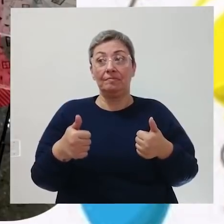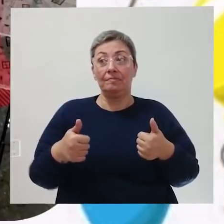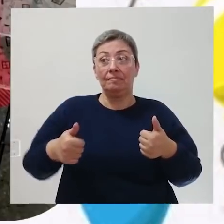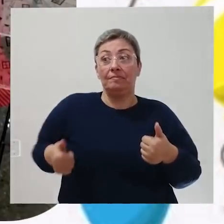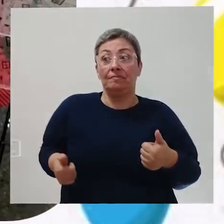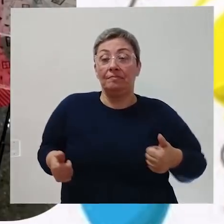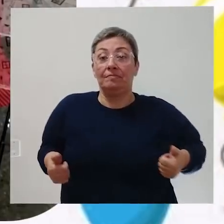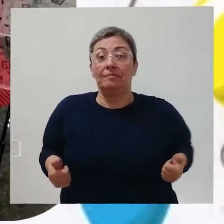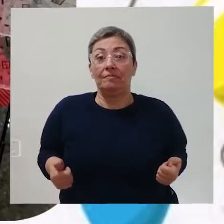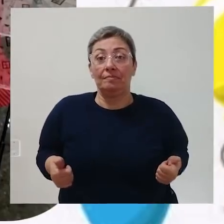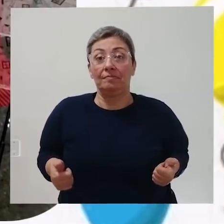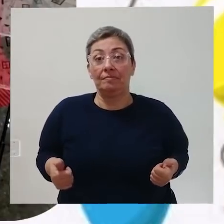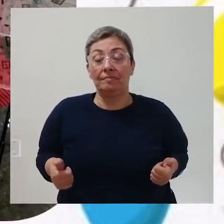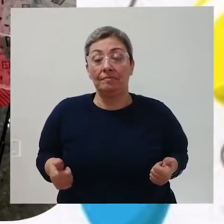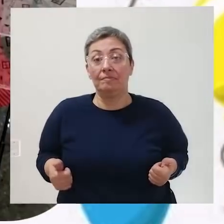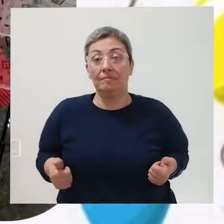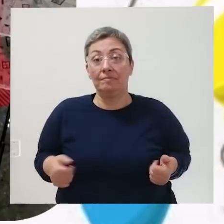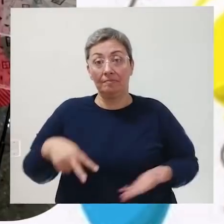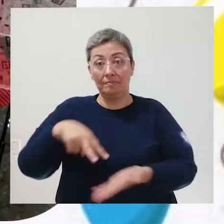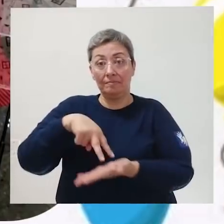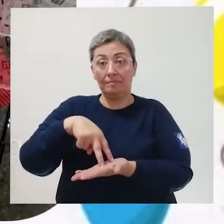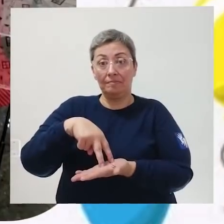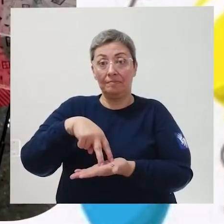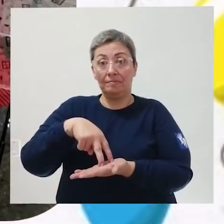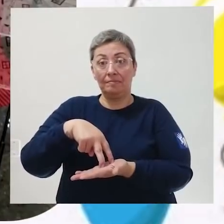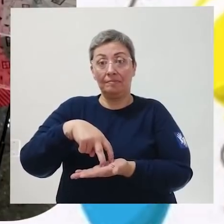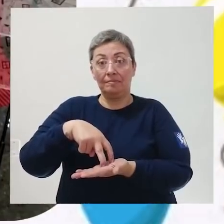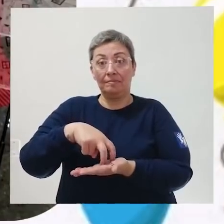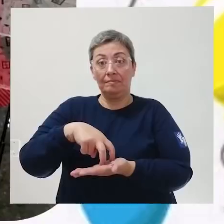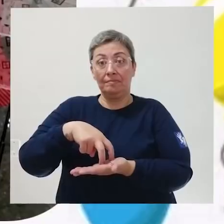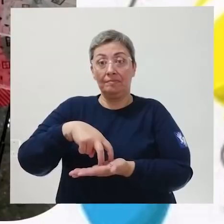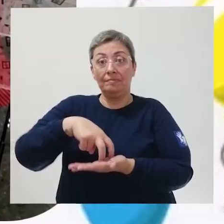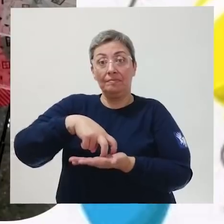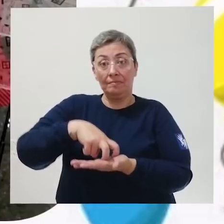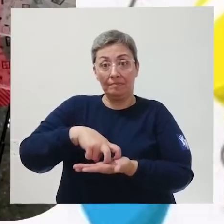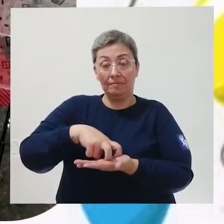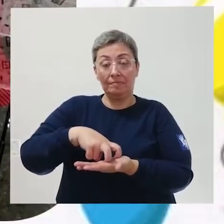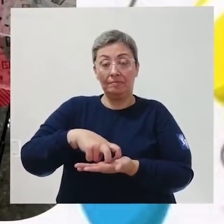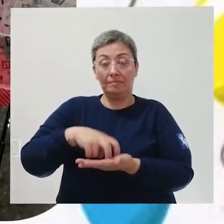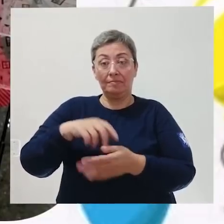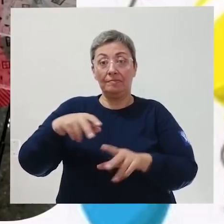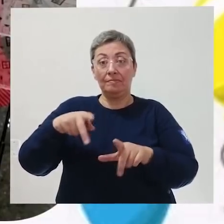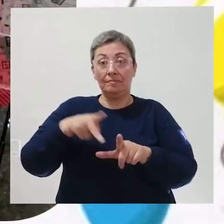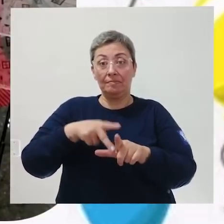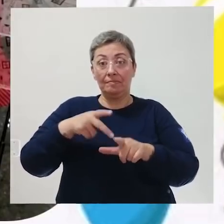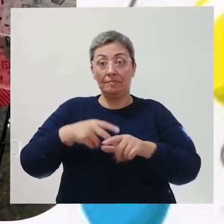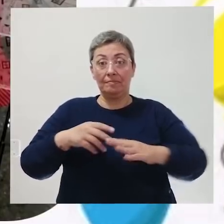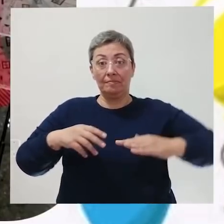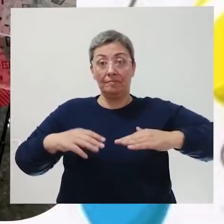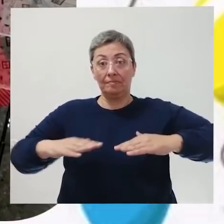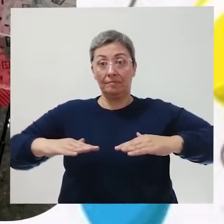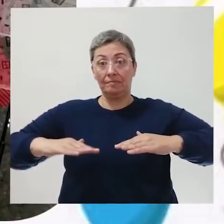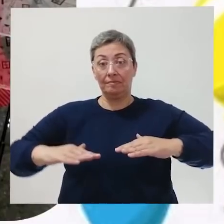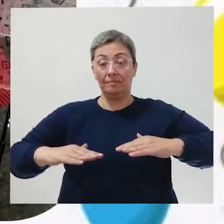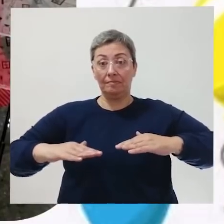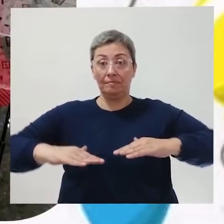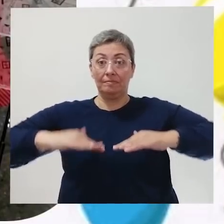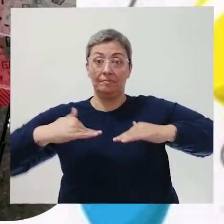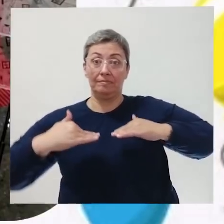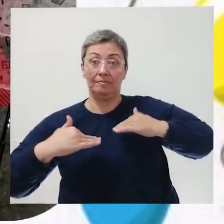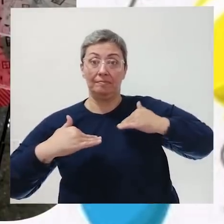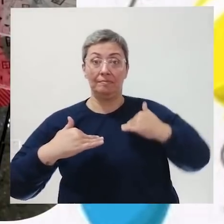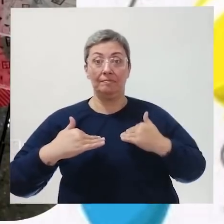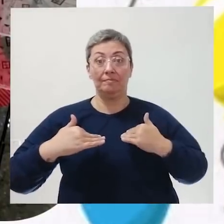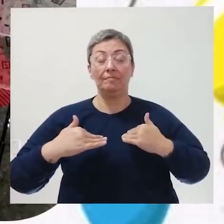Cotovelo pra trás. E mais pra trás. Joelhinho dobrado. E mais dobrado. Pezinho pra